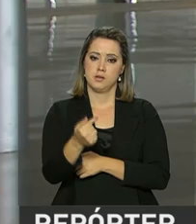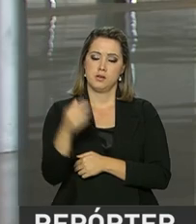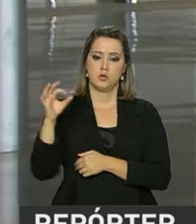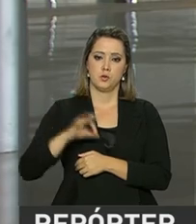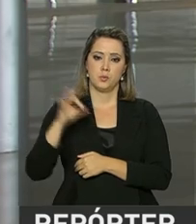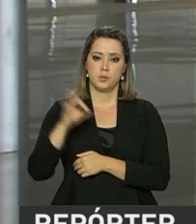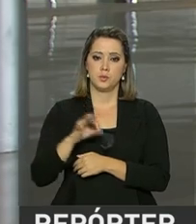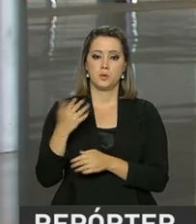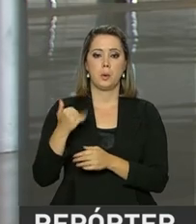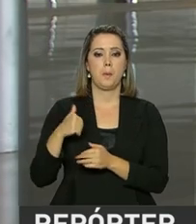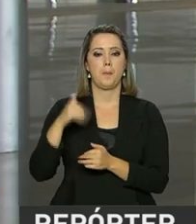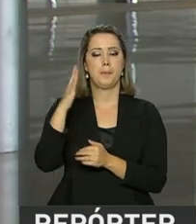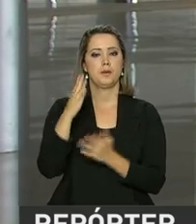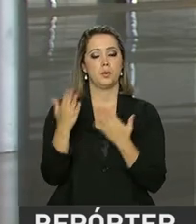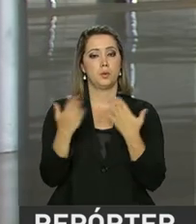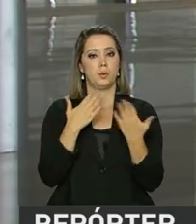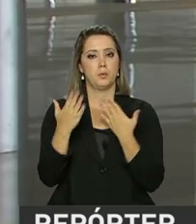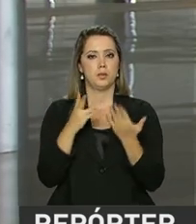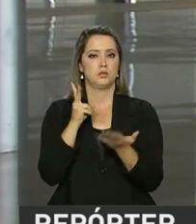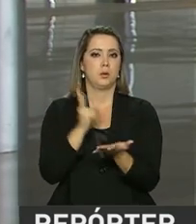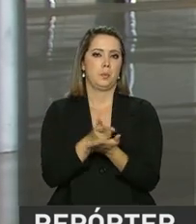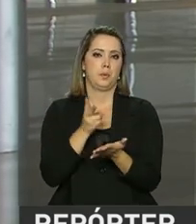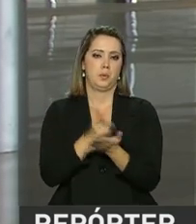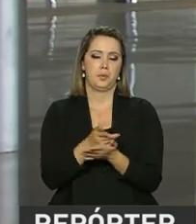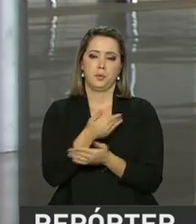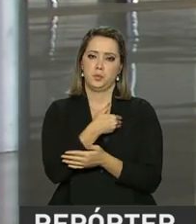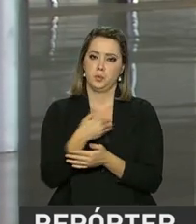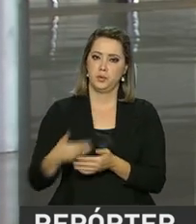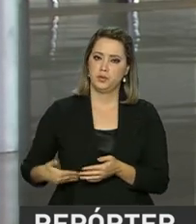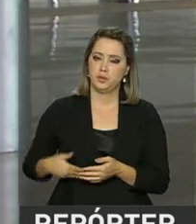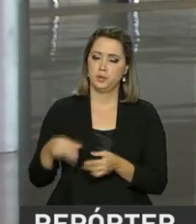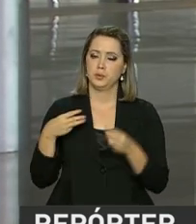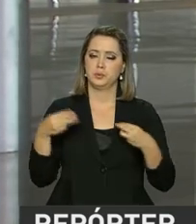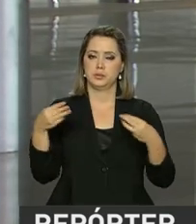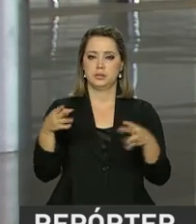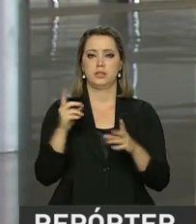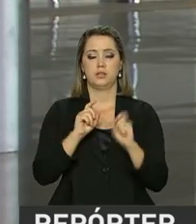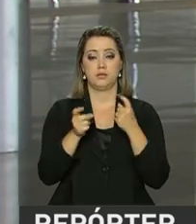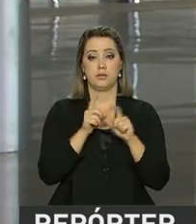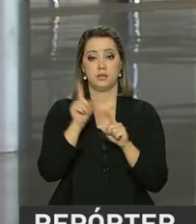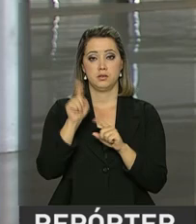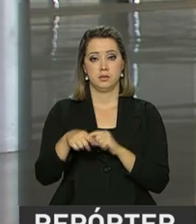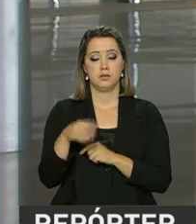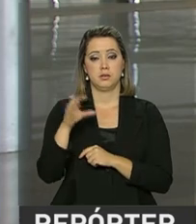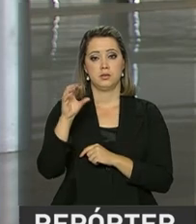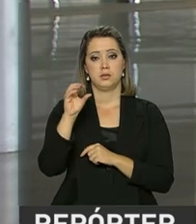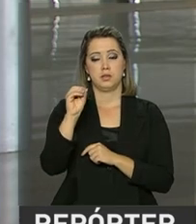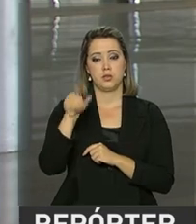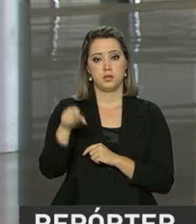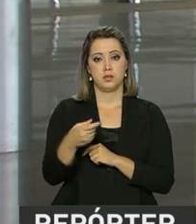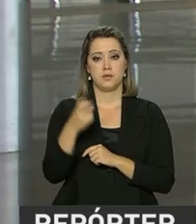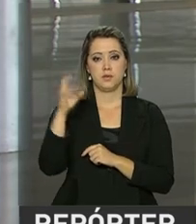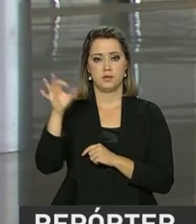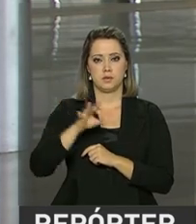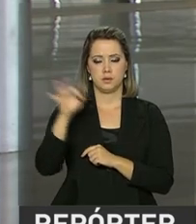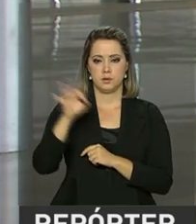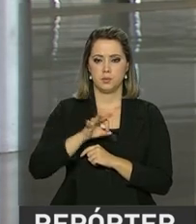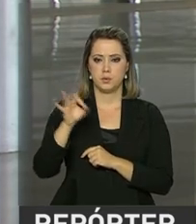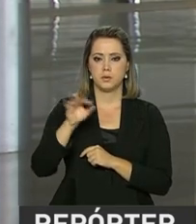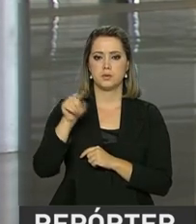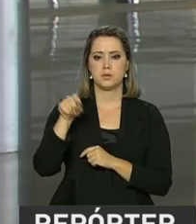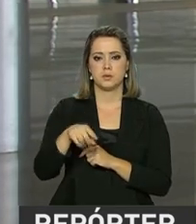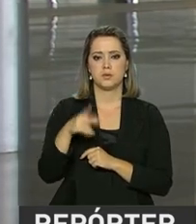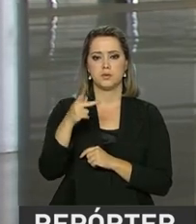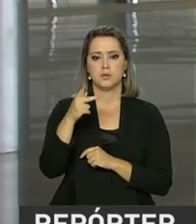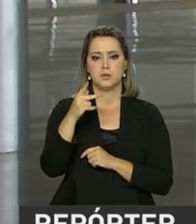0,7 maior Até que a própria previsão do Ministério da Fazenda que é de % de crescimento